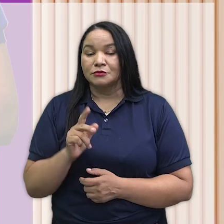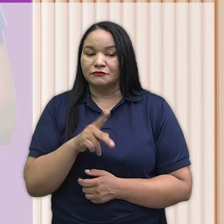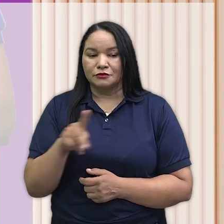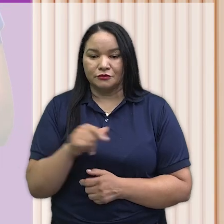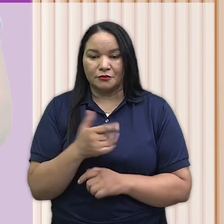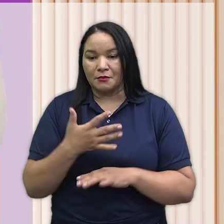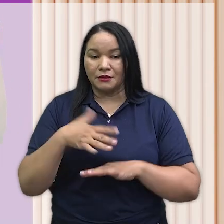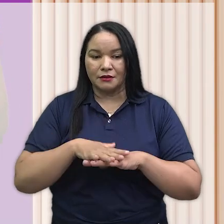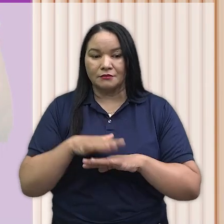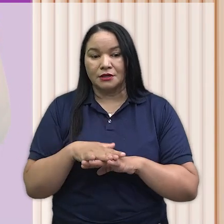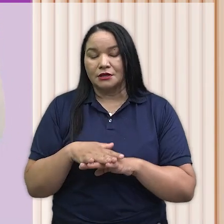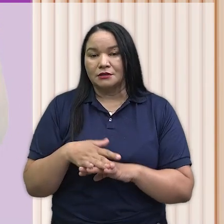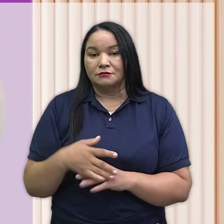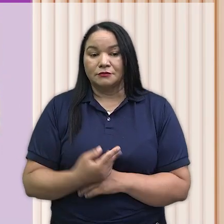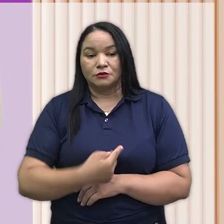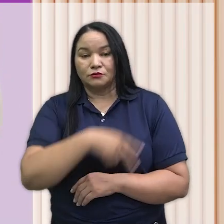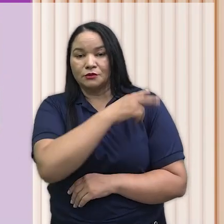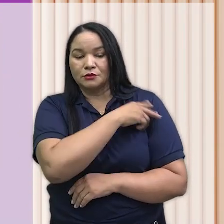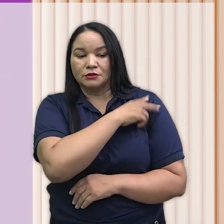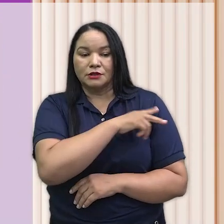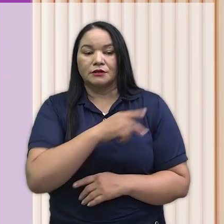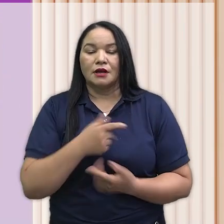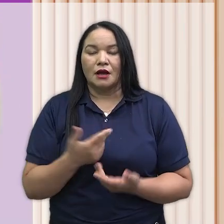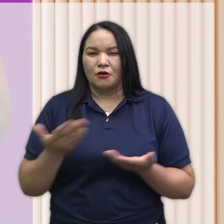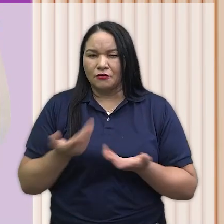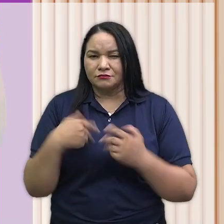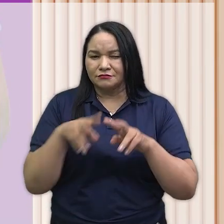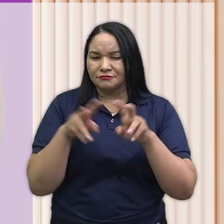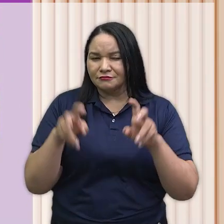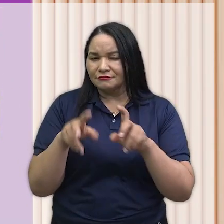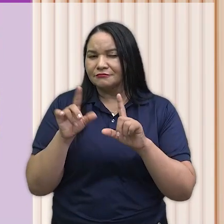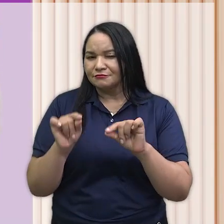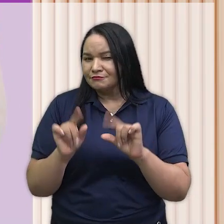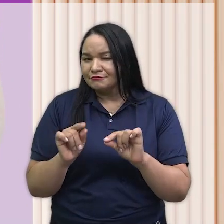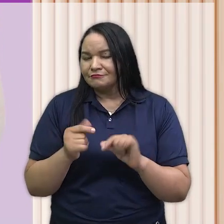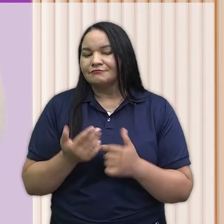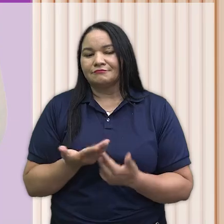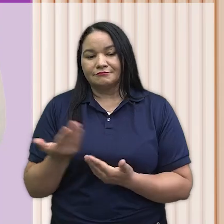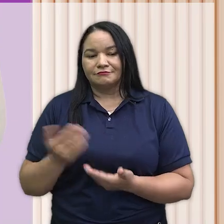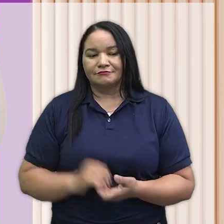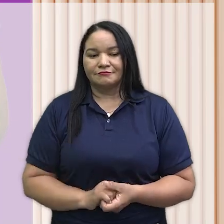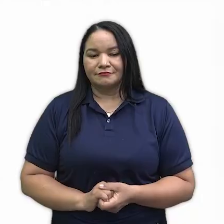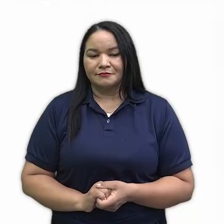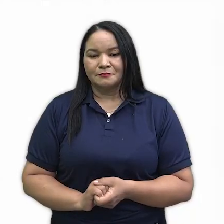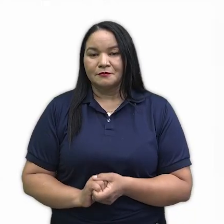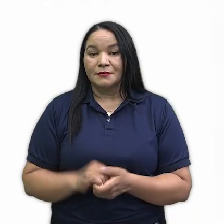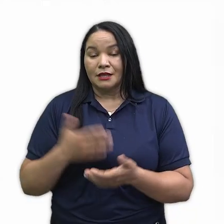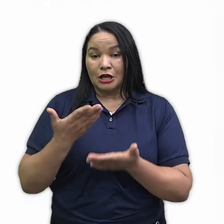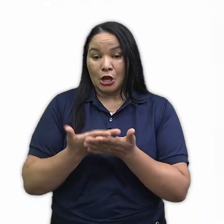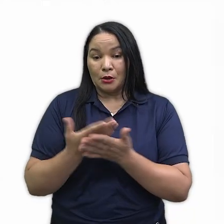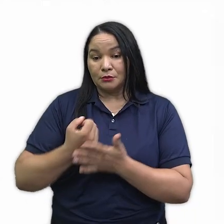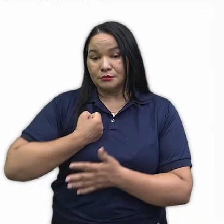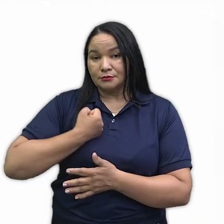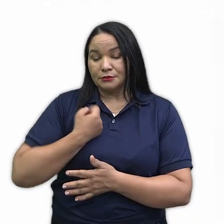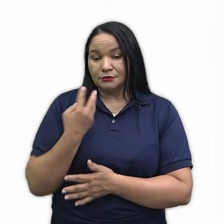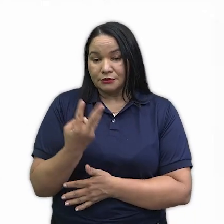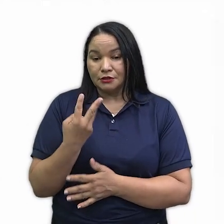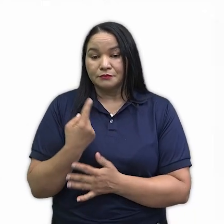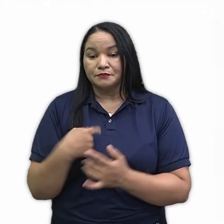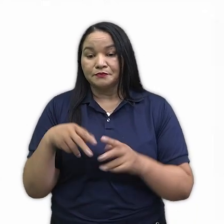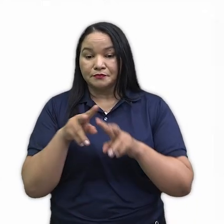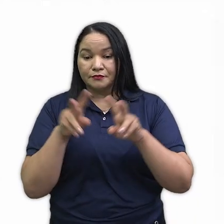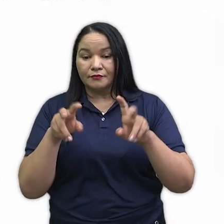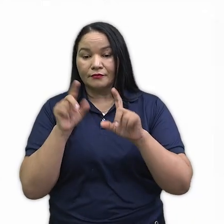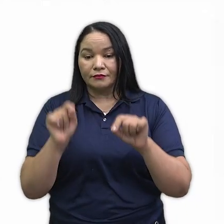professora de matemática e segunda série do ensino médio, e vem comigo ver o que tem planejado para esta aula. A nossa aula de número 3 tem